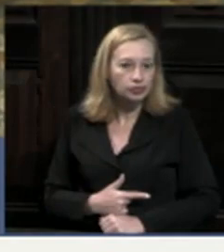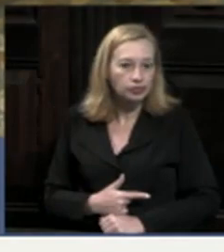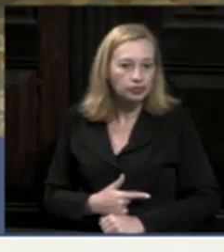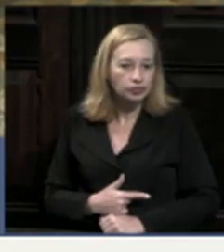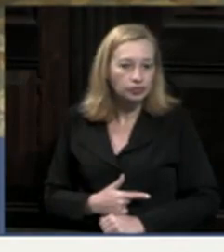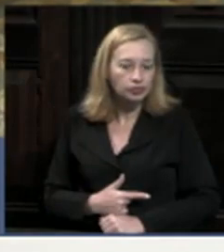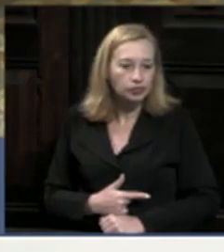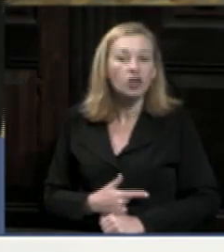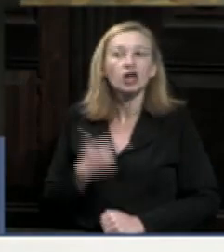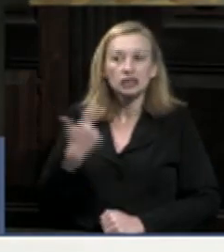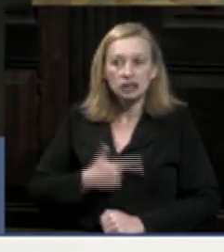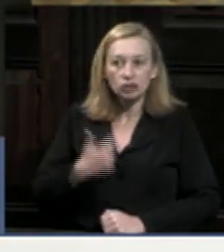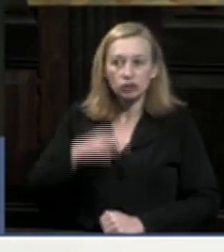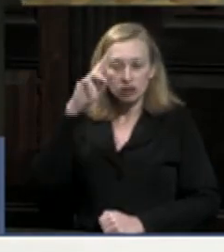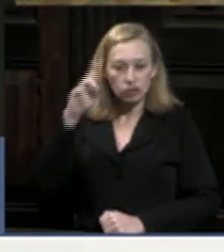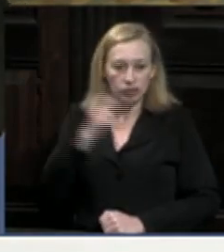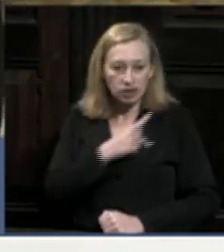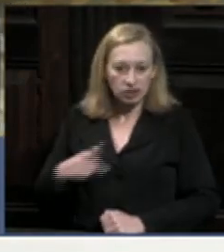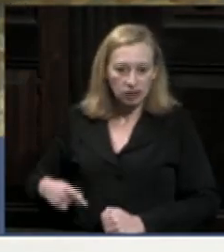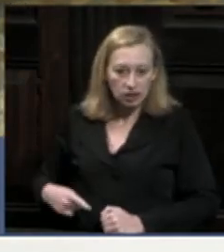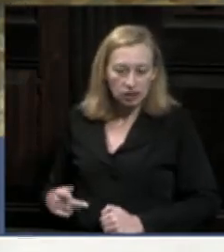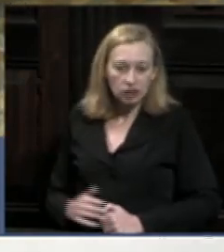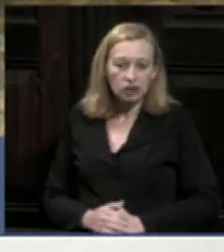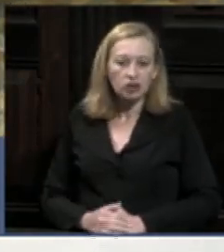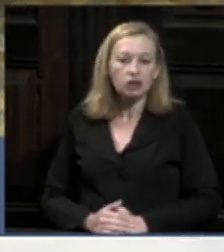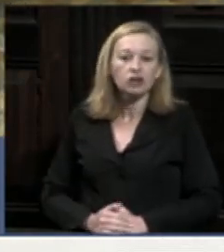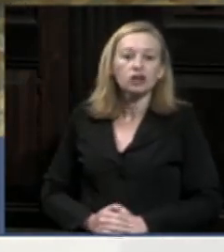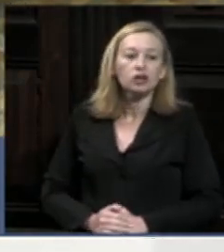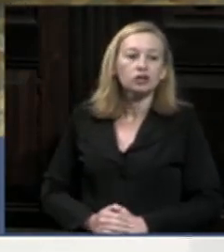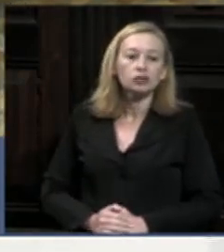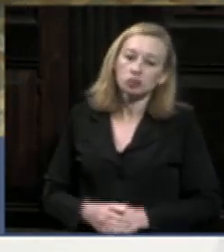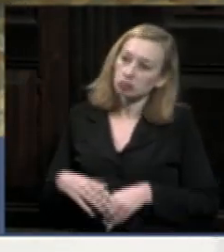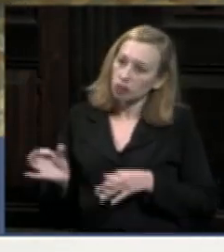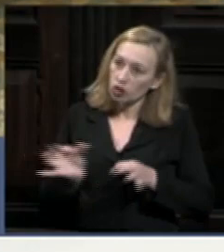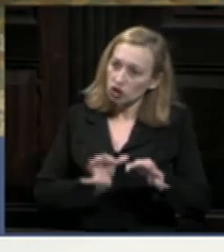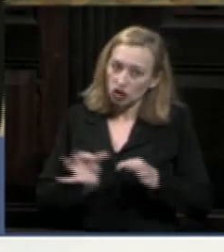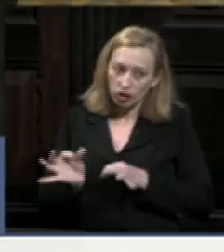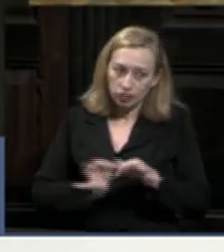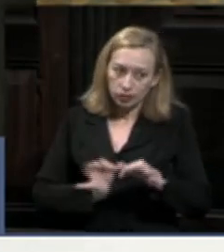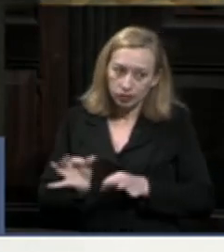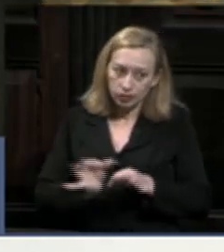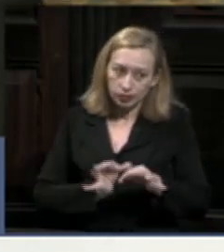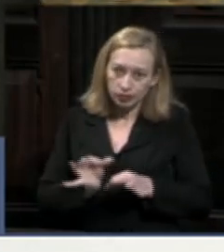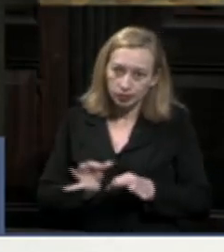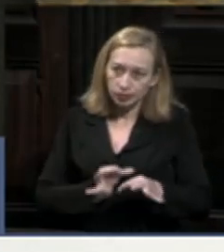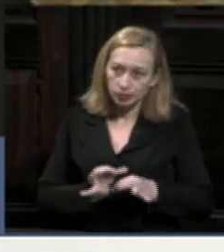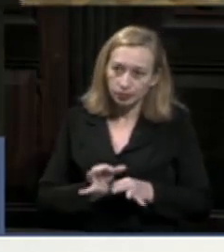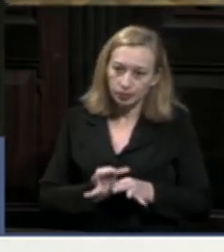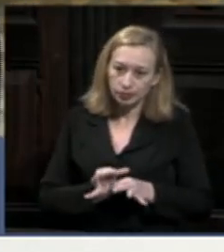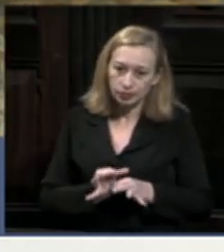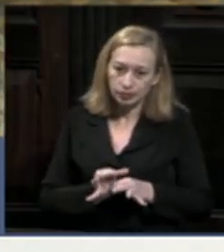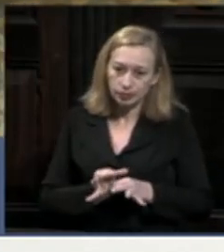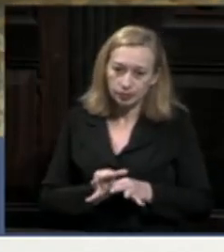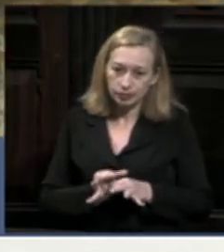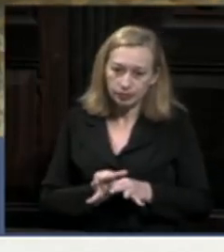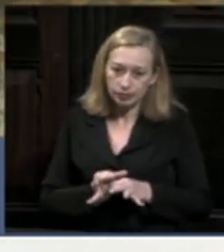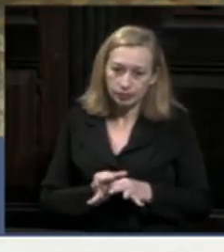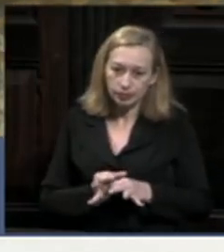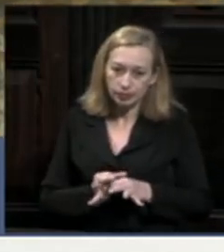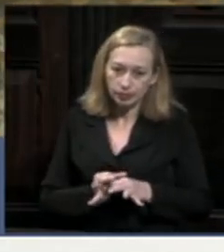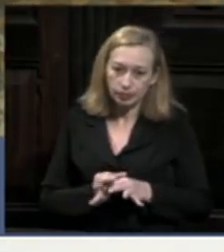segundo o seu presidente vi esse projeto que é o projeto